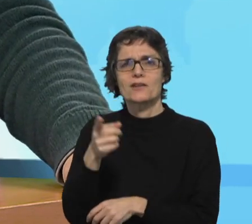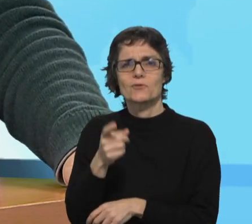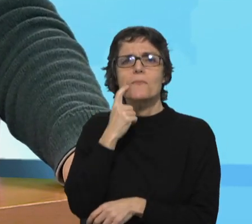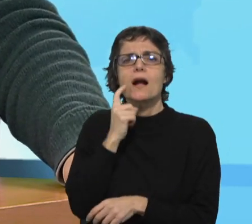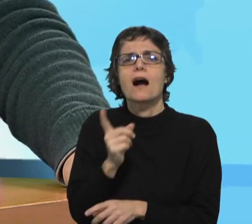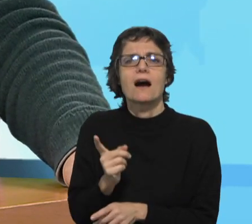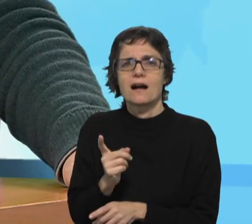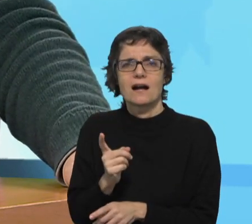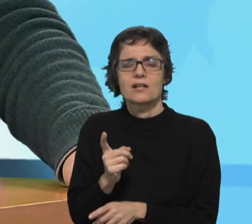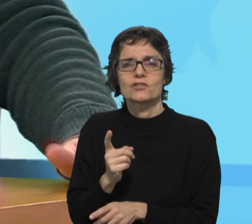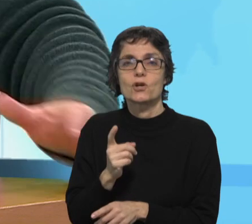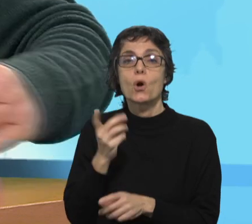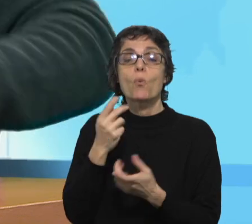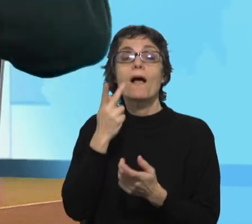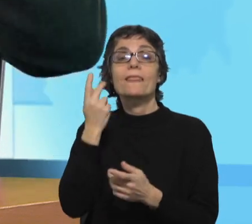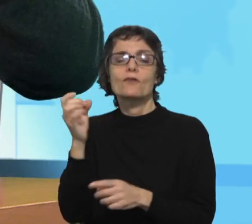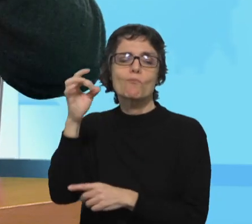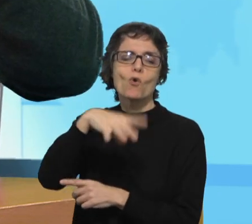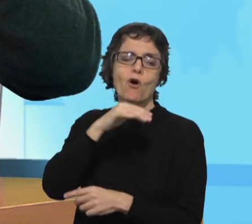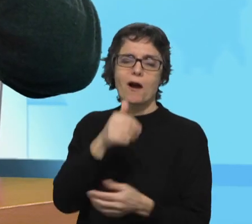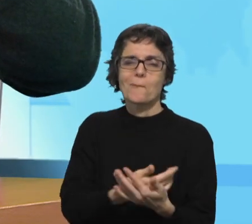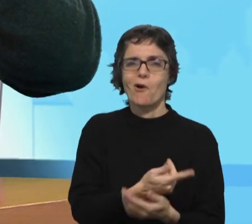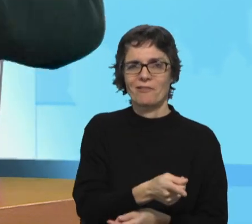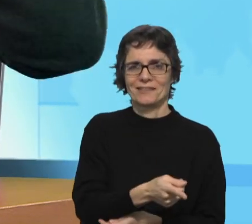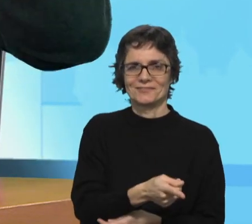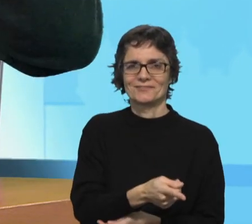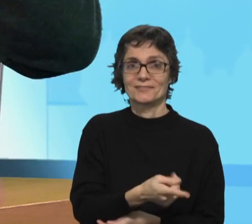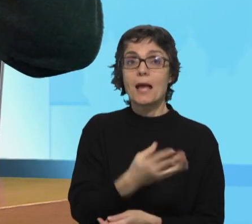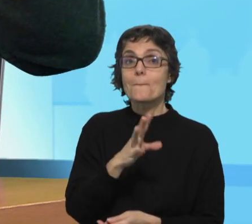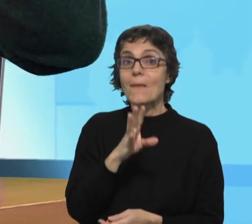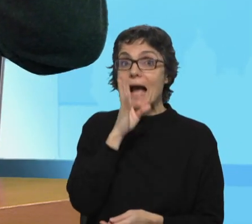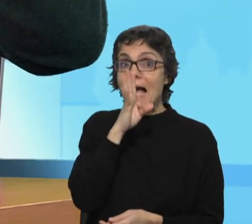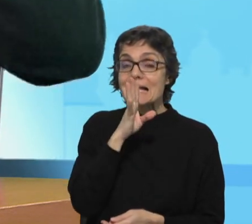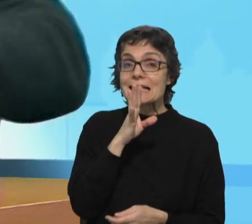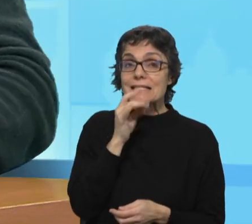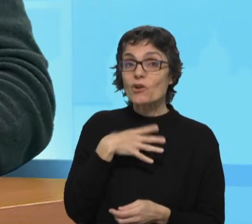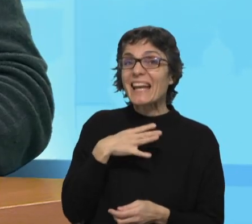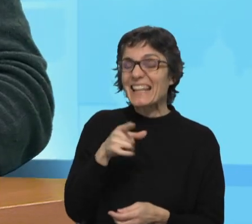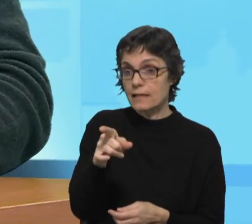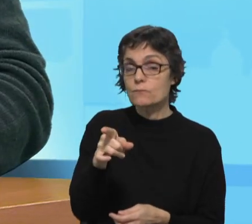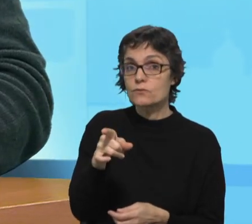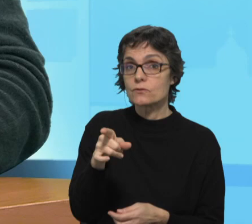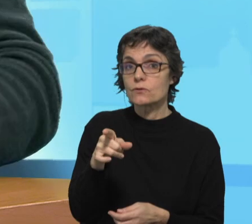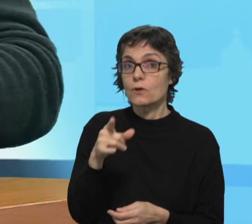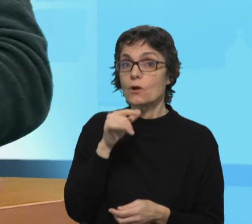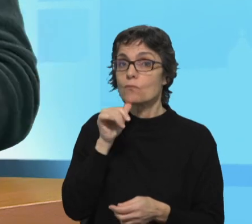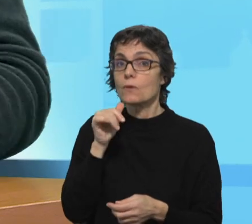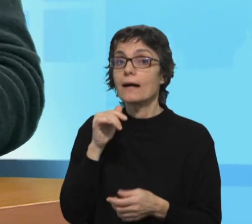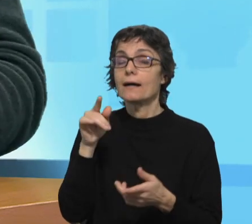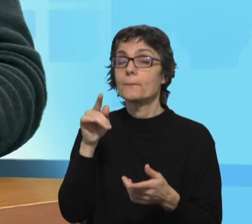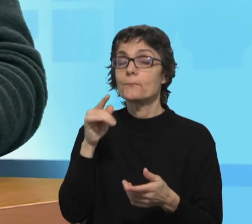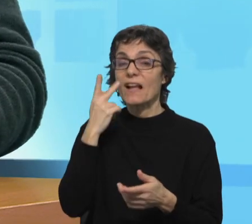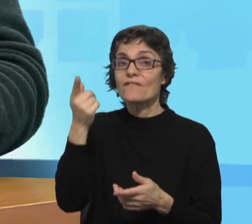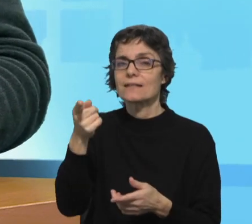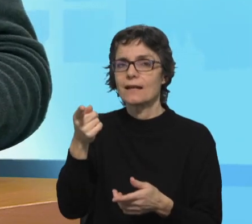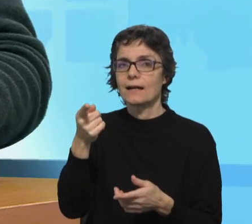vida sobre a morte. Mas para chegar à vida, para chegar à ressurreição, Jesus passou pela morte. Também nós, na vida,